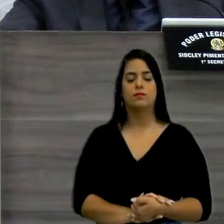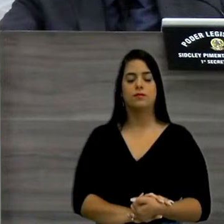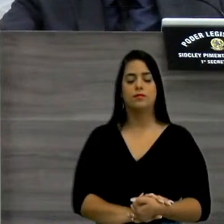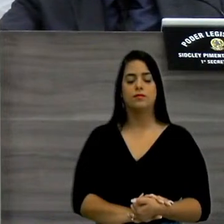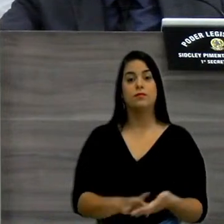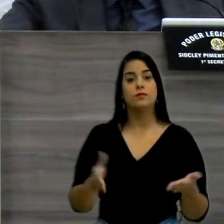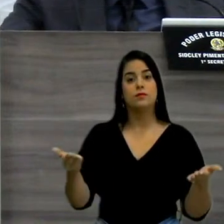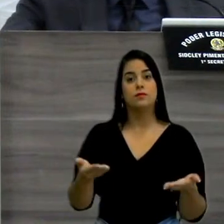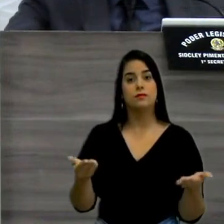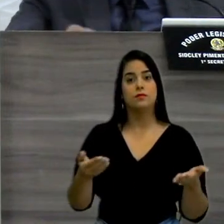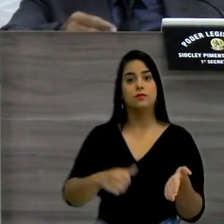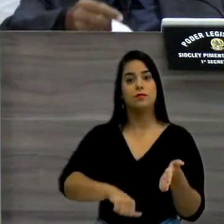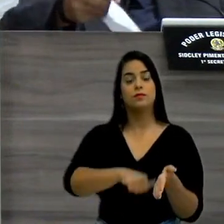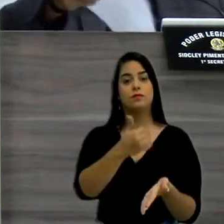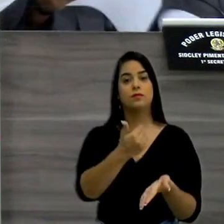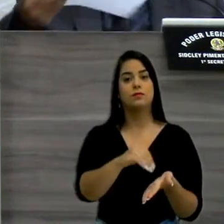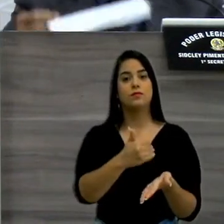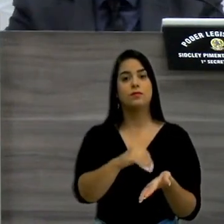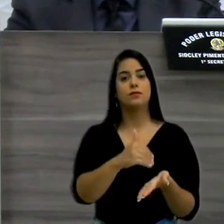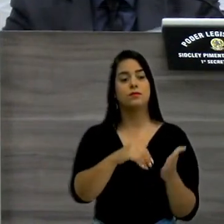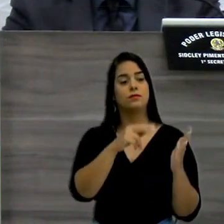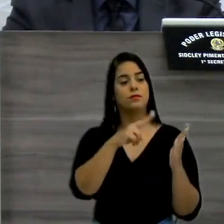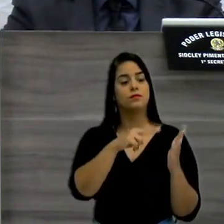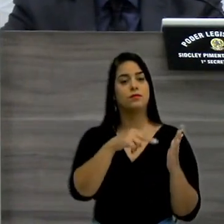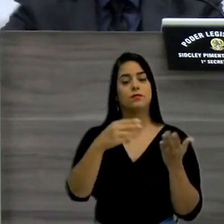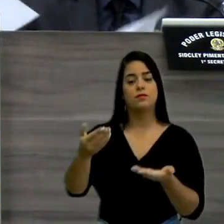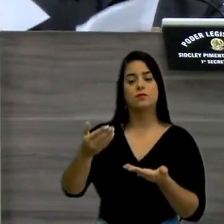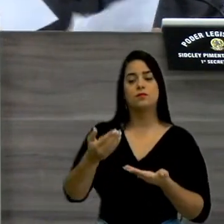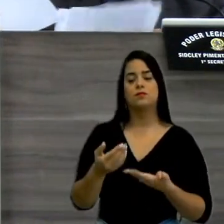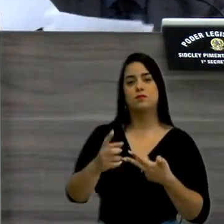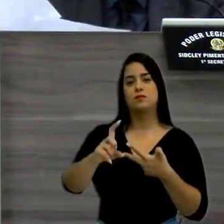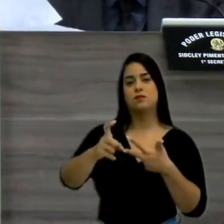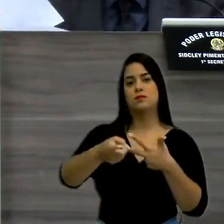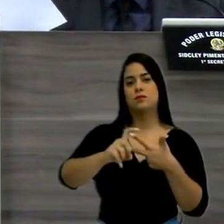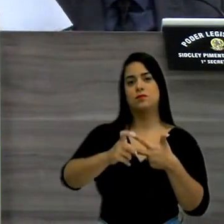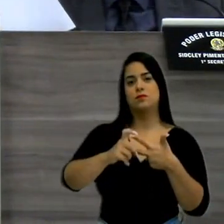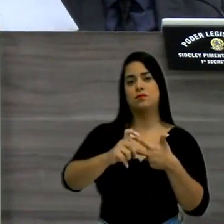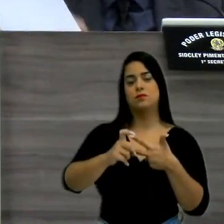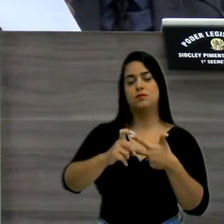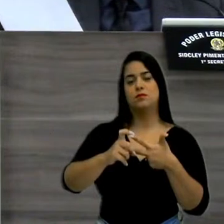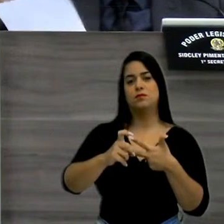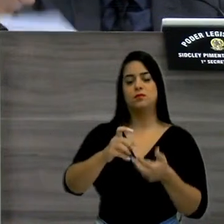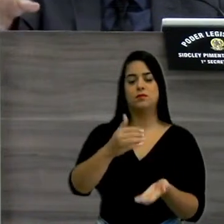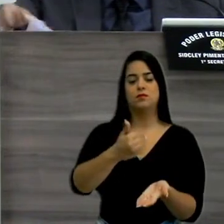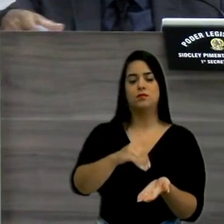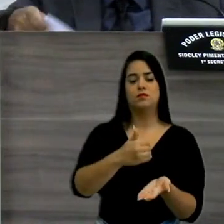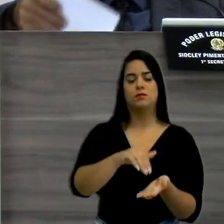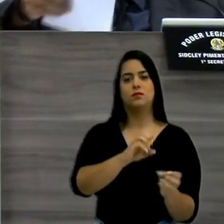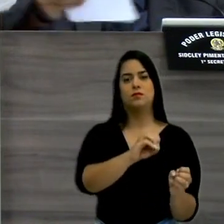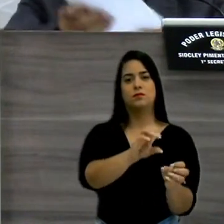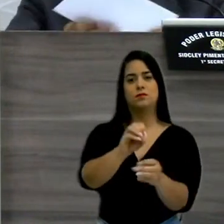Passo ao primeiro secretário fazer a leitura do convite do Poder Executivo, Secretaria de Educação.